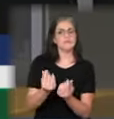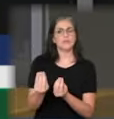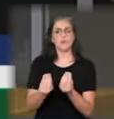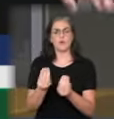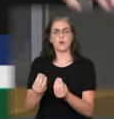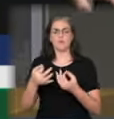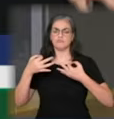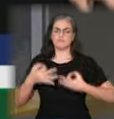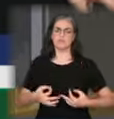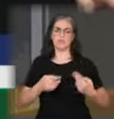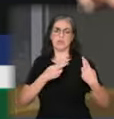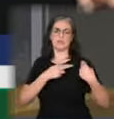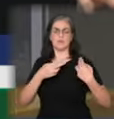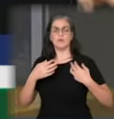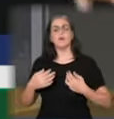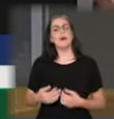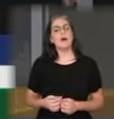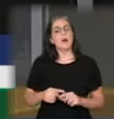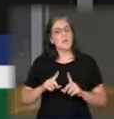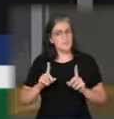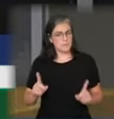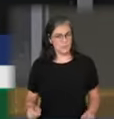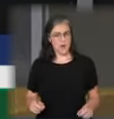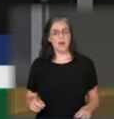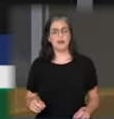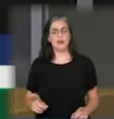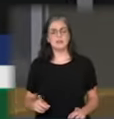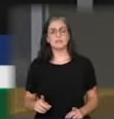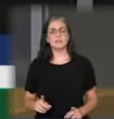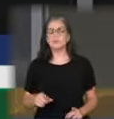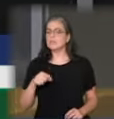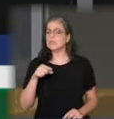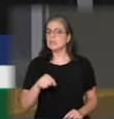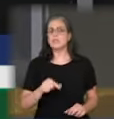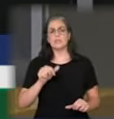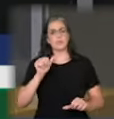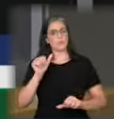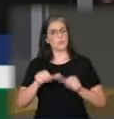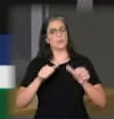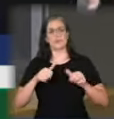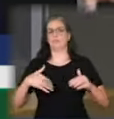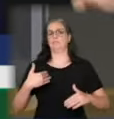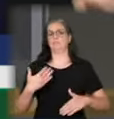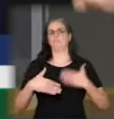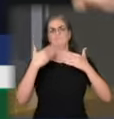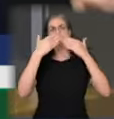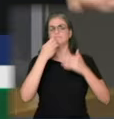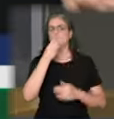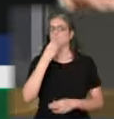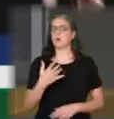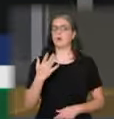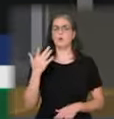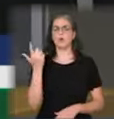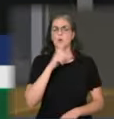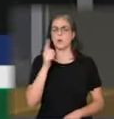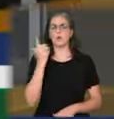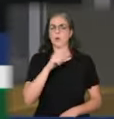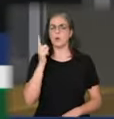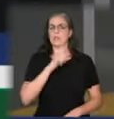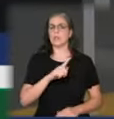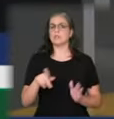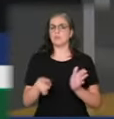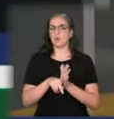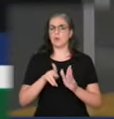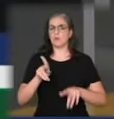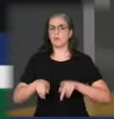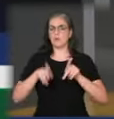essa autonomia, que foi um verdadeiro avanço e uma conquista do povo brasileiro, ela se